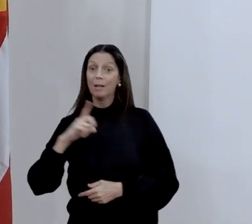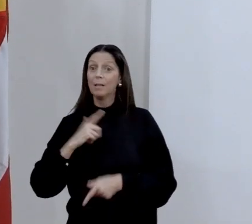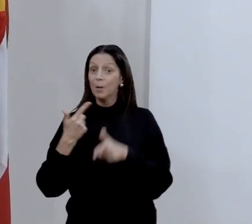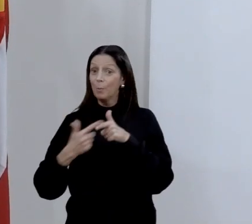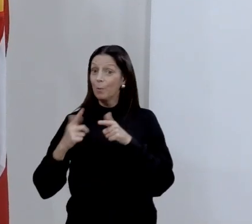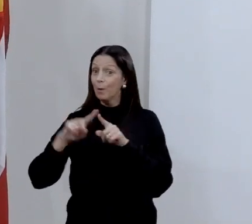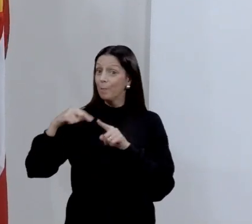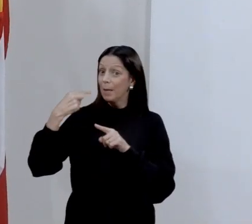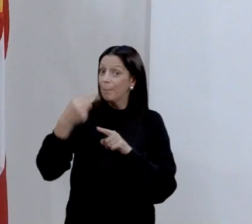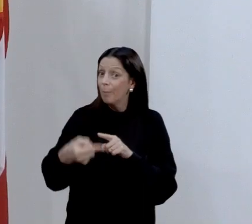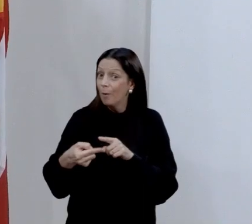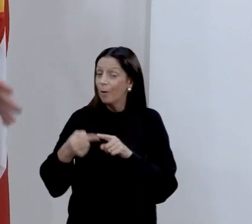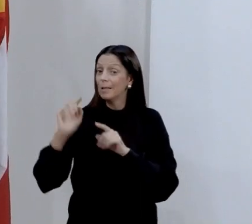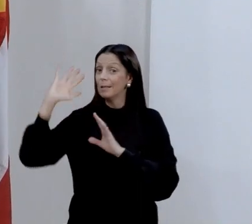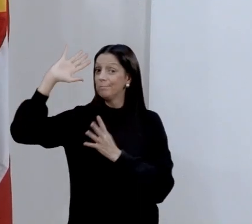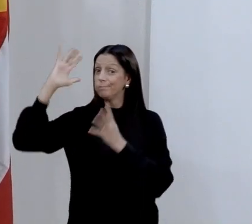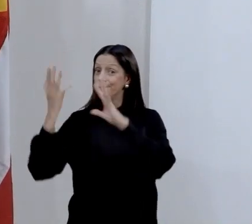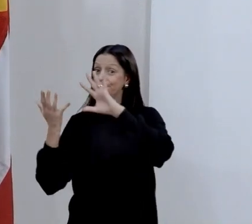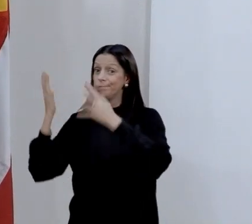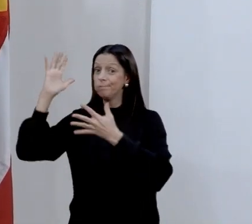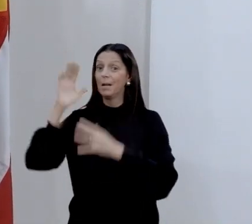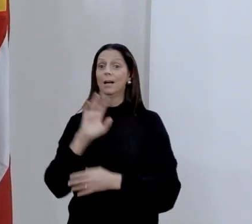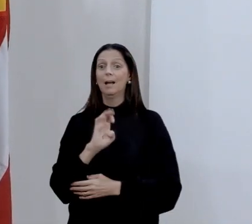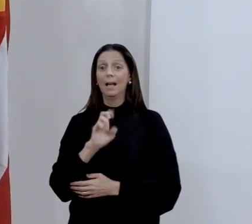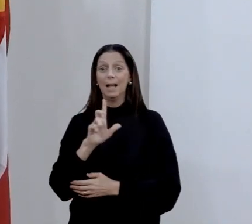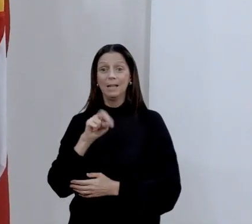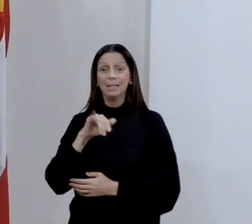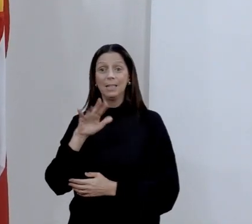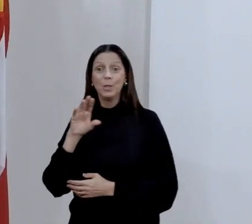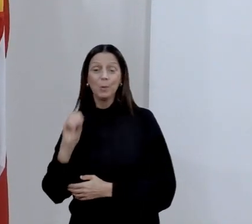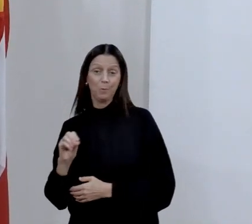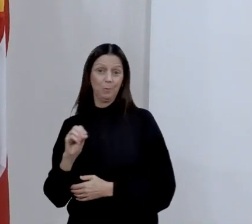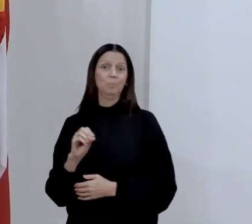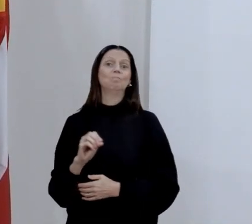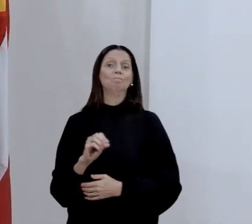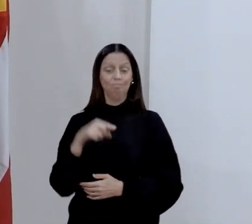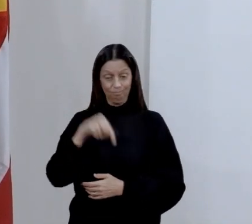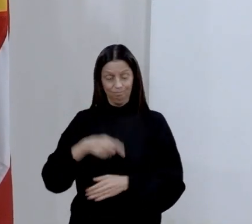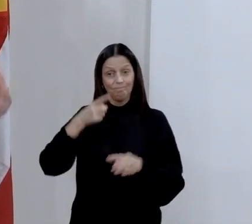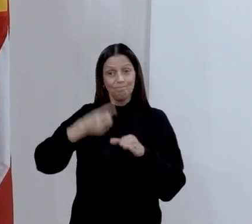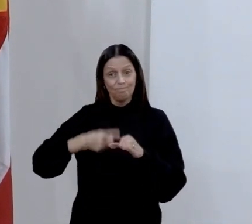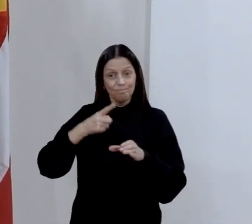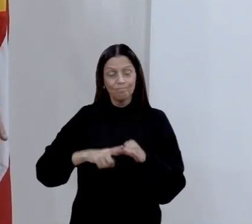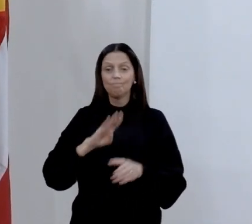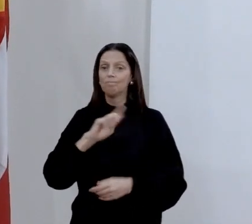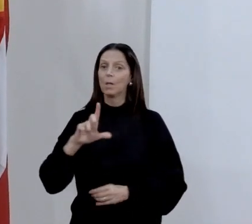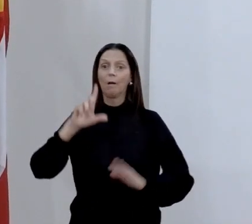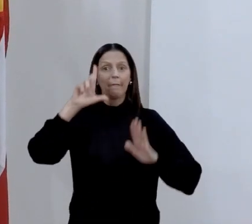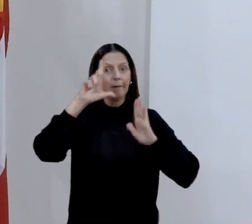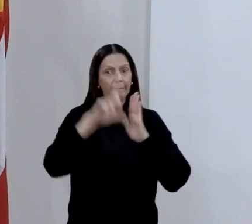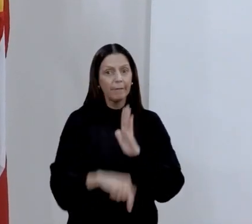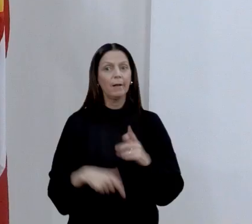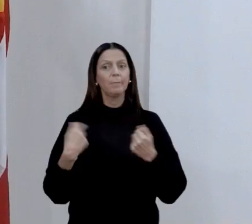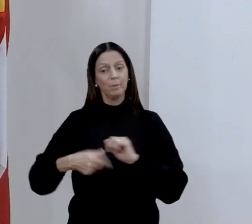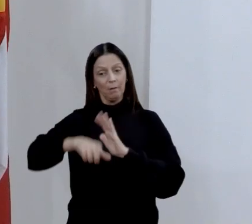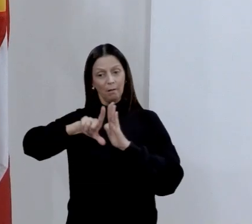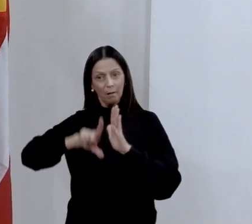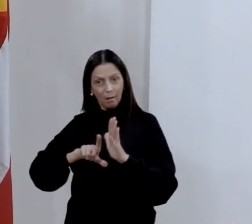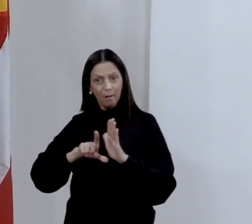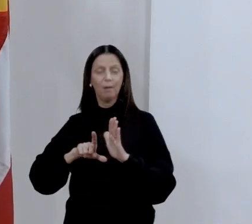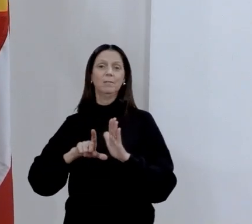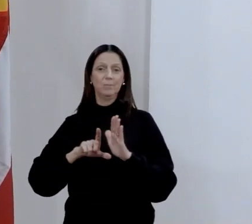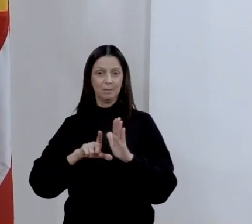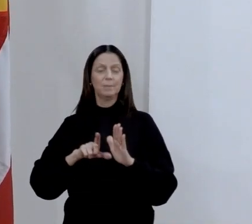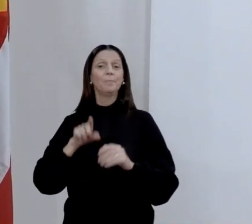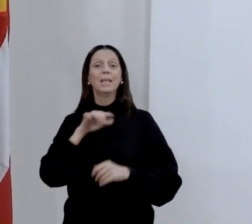chuva no segundo semestre e a cidade de Blumenau está atrasada nesse sentido. A gente vê no bairro